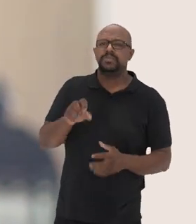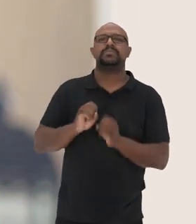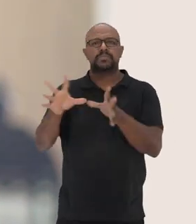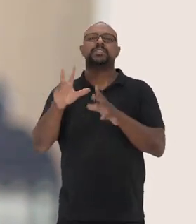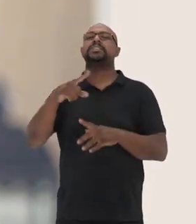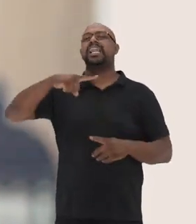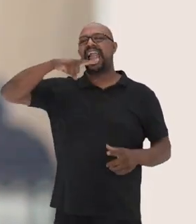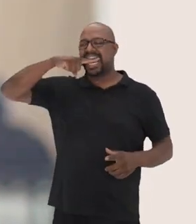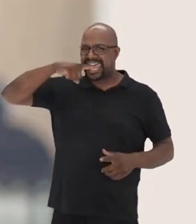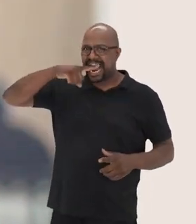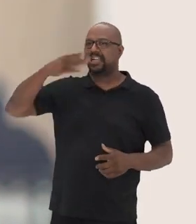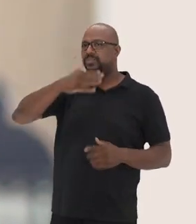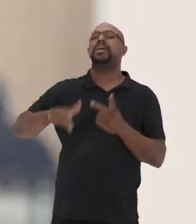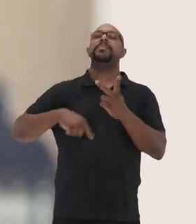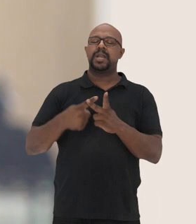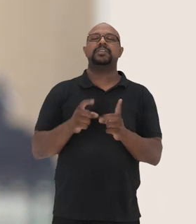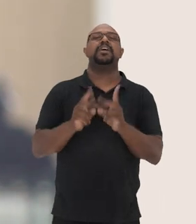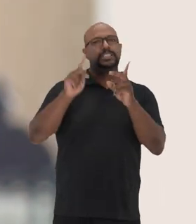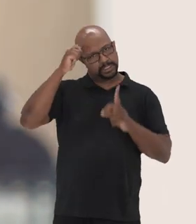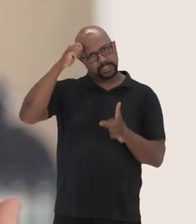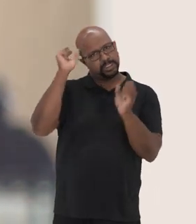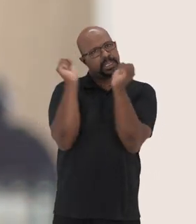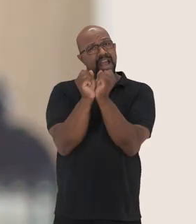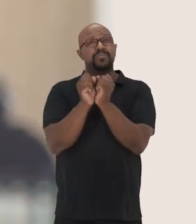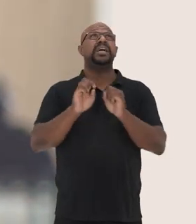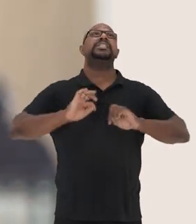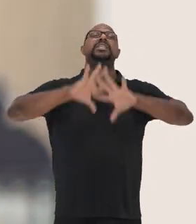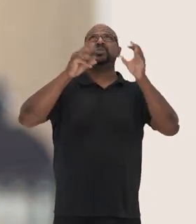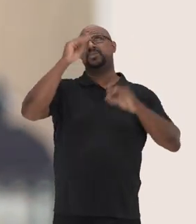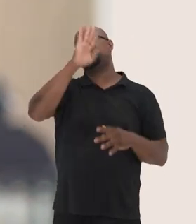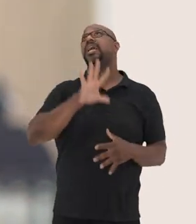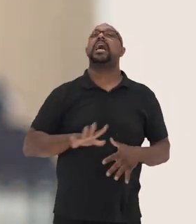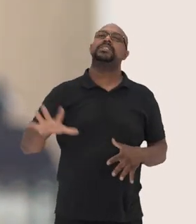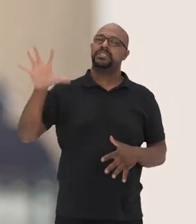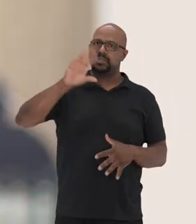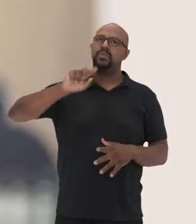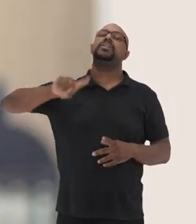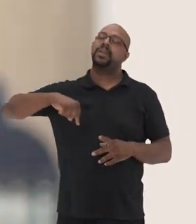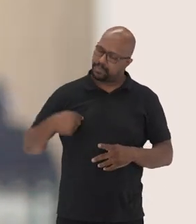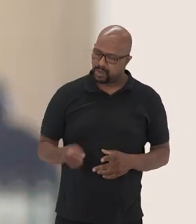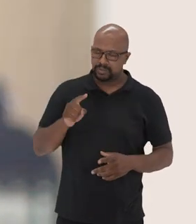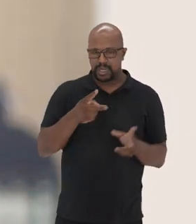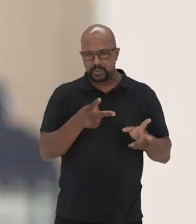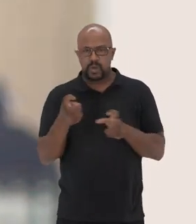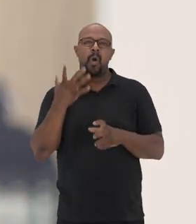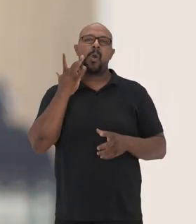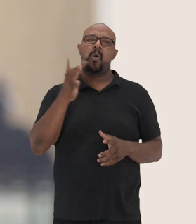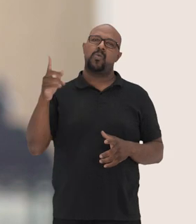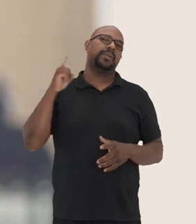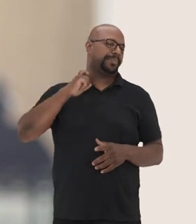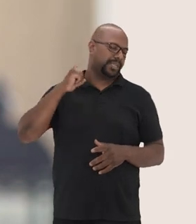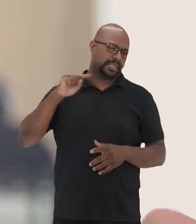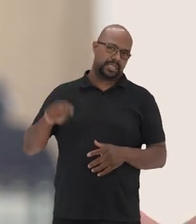quanto a importação de escravos para atender a colônia inteira que se voltará depois para a extração do ouro em Minas Gerais